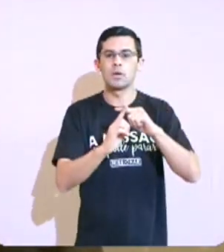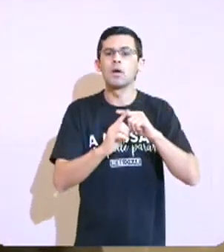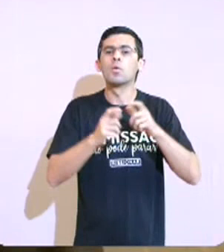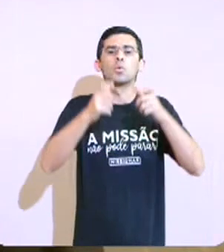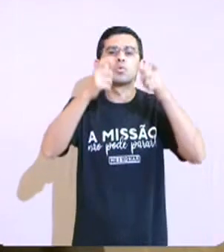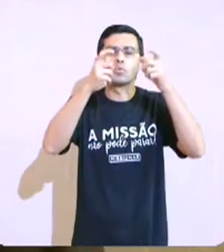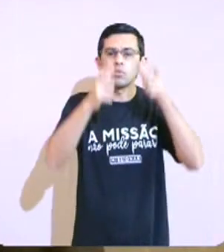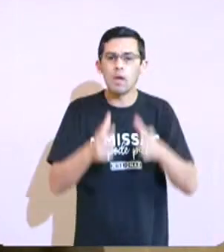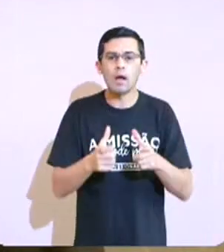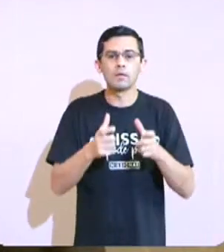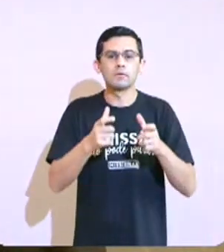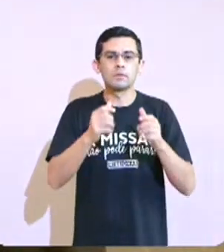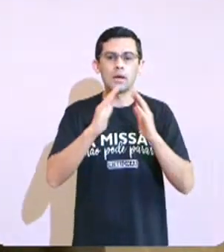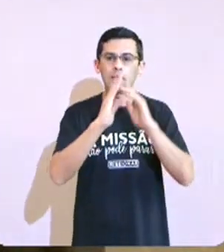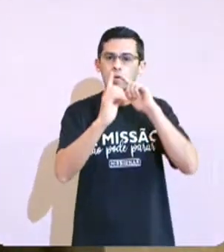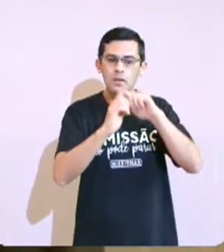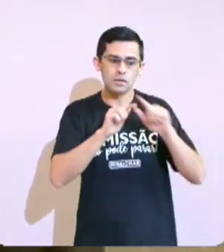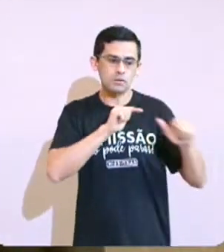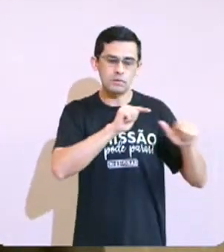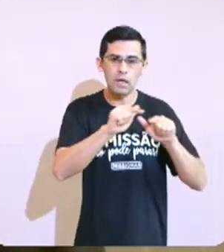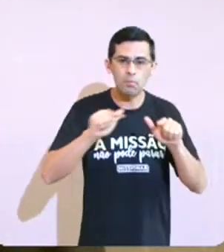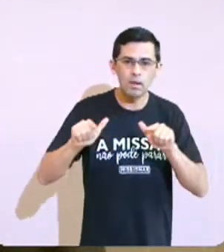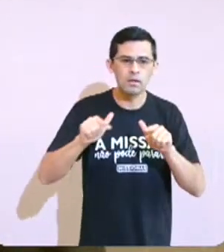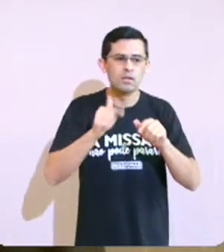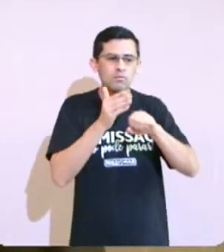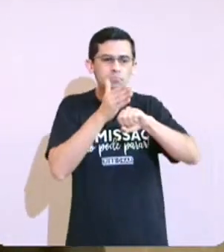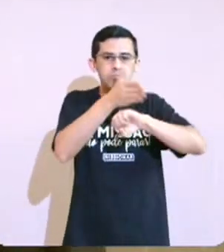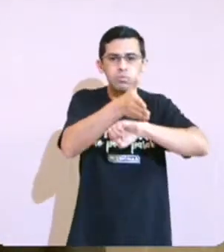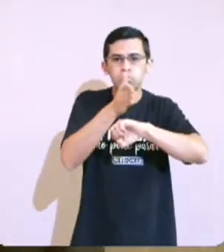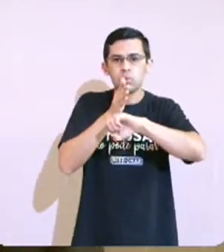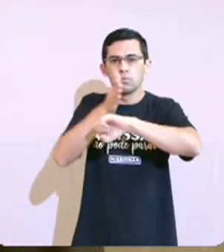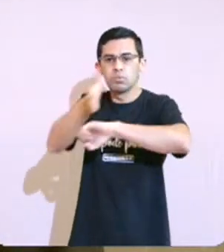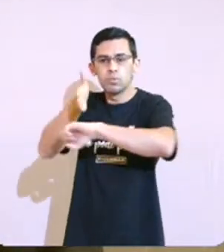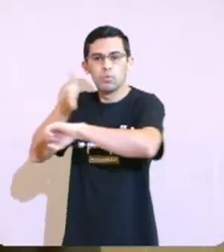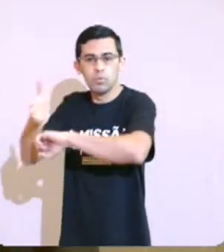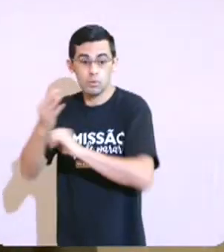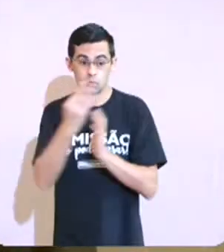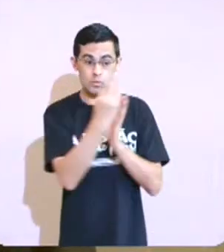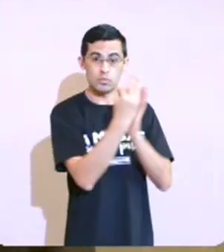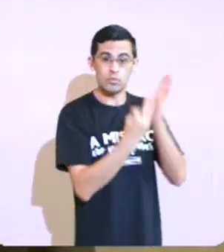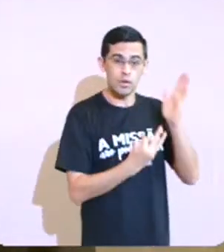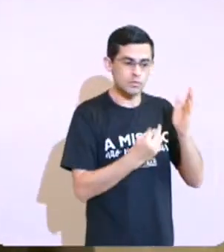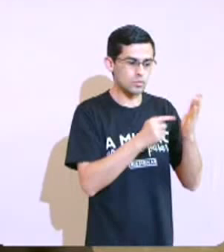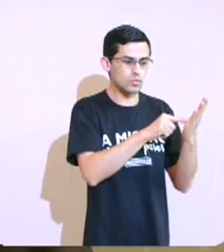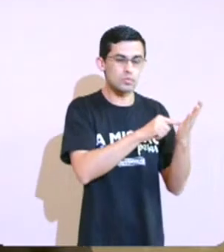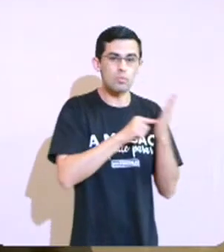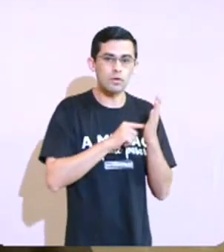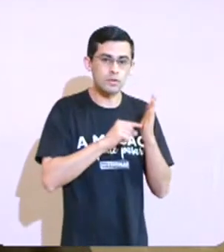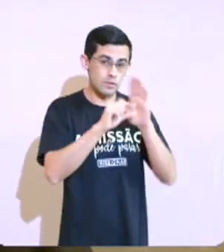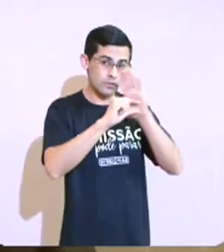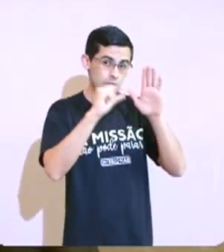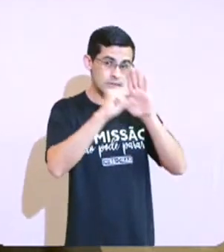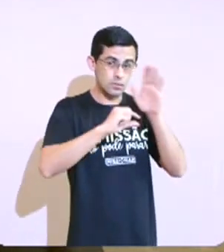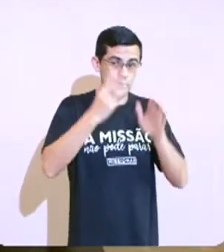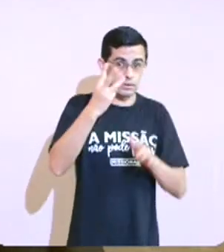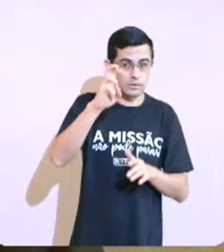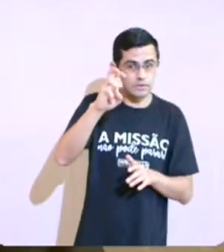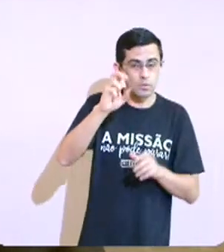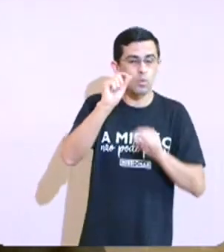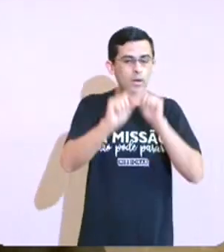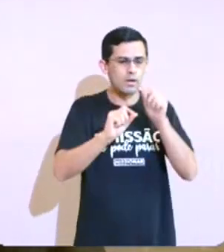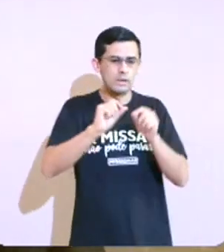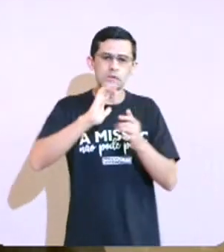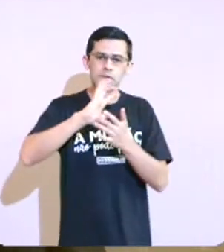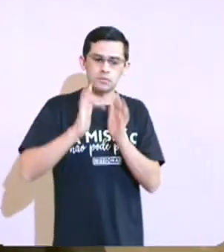Aonde a igreja atua, aonde a igreja vai. O texto nos diz que, no versículo 35, que saiu